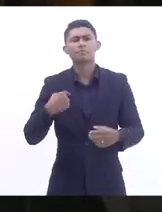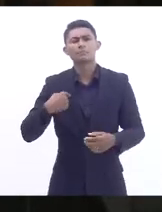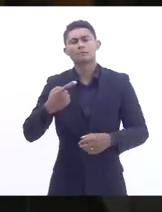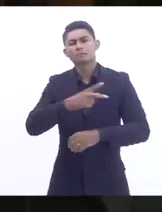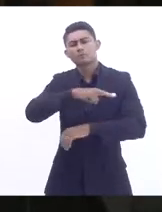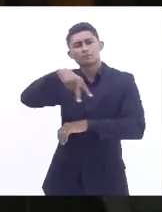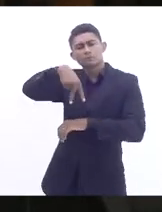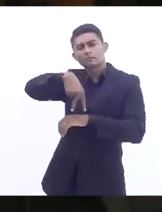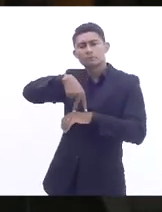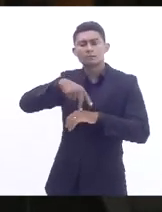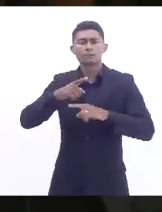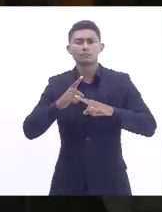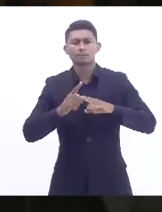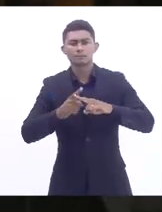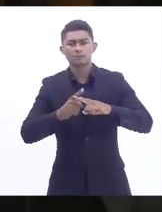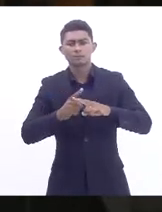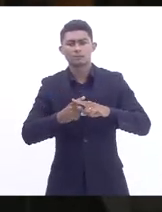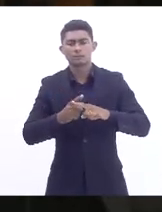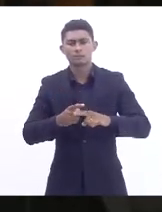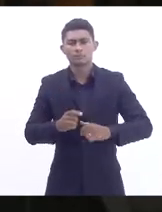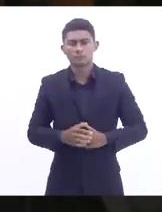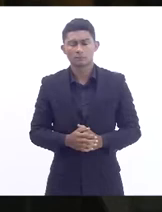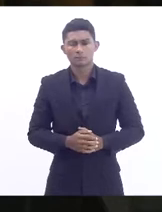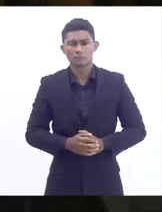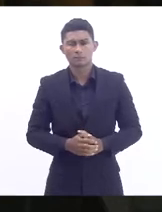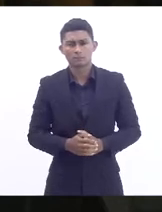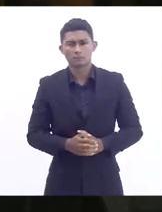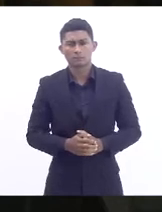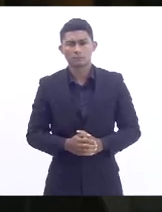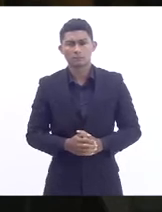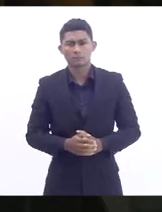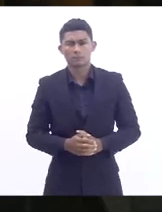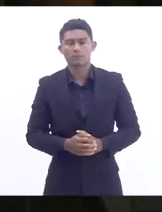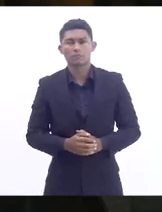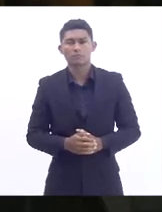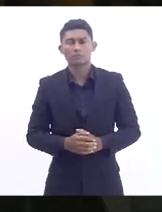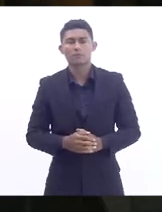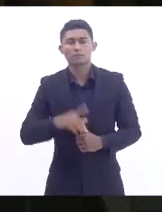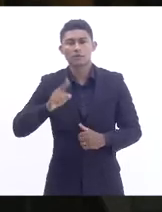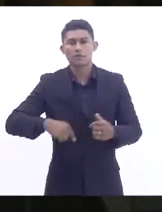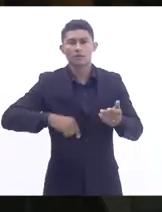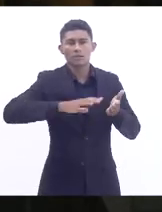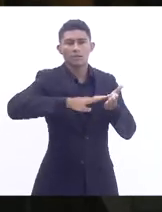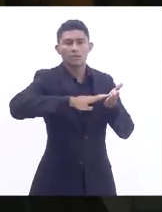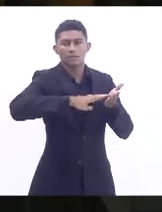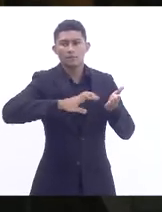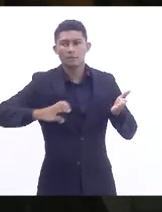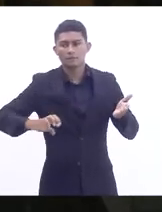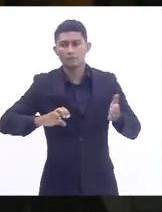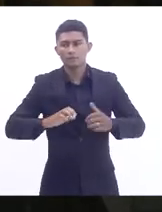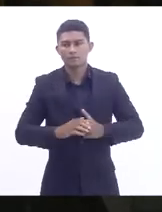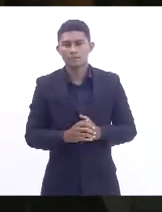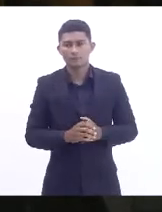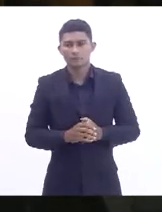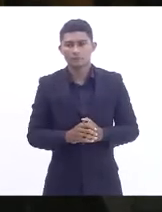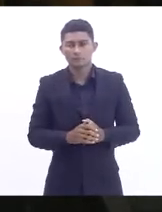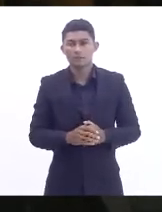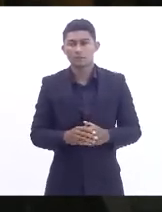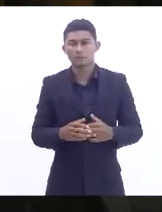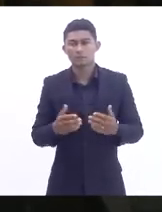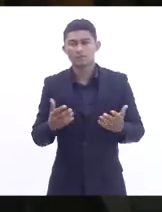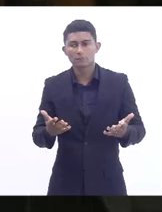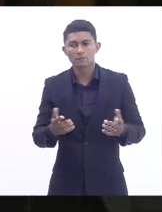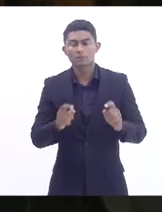aqui mais uma vez é um veto do governador